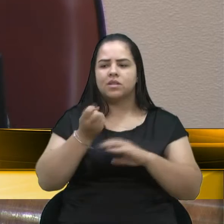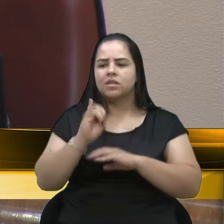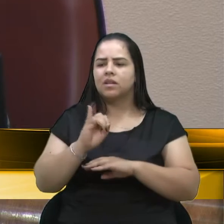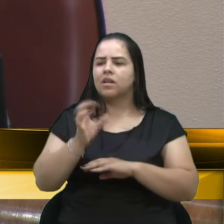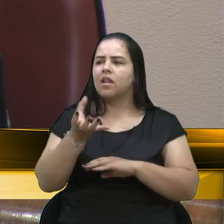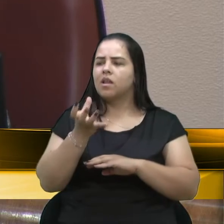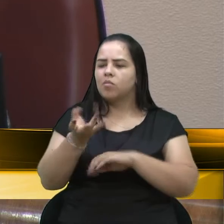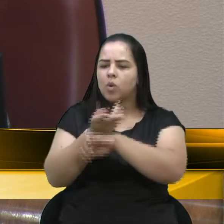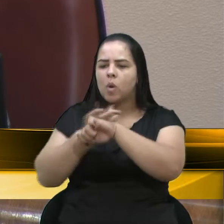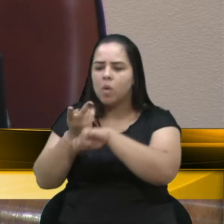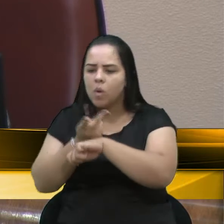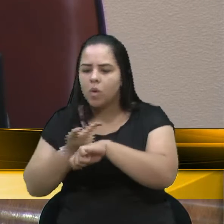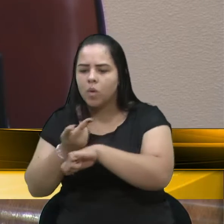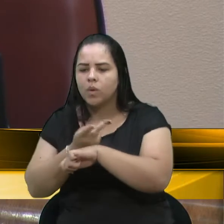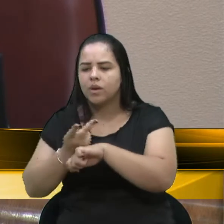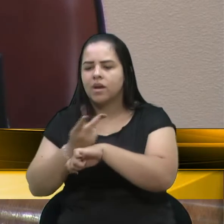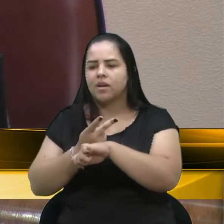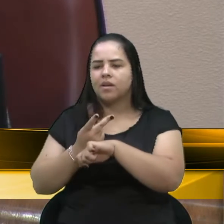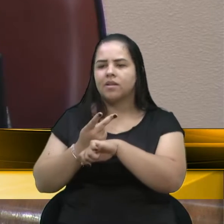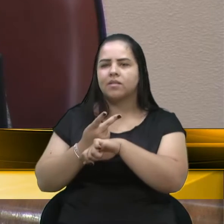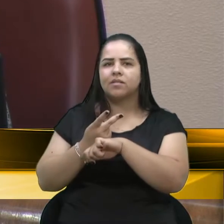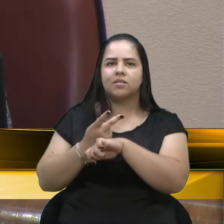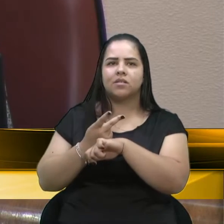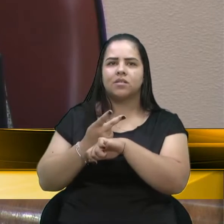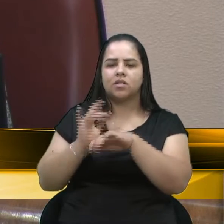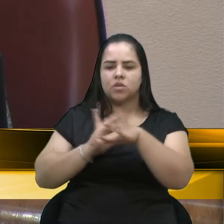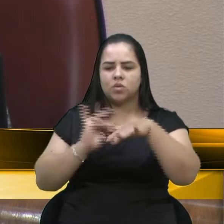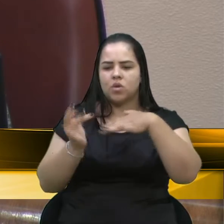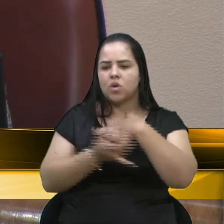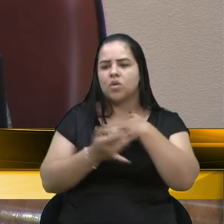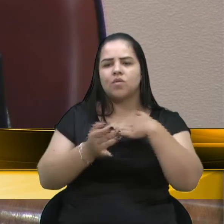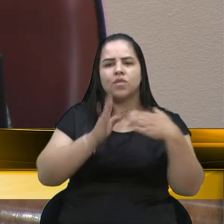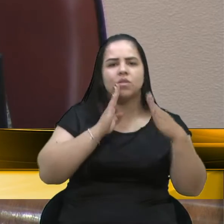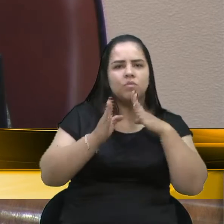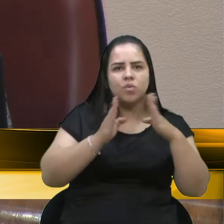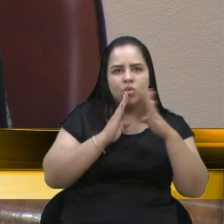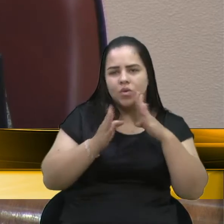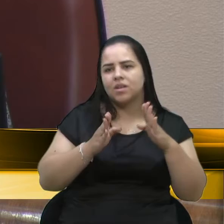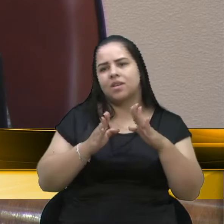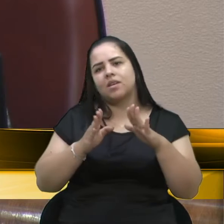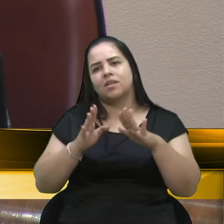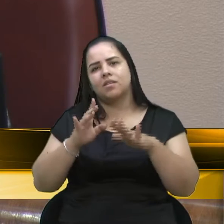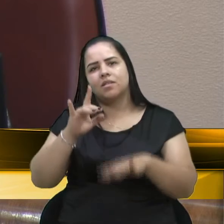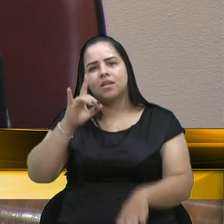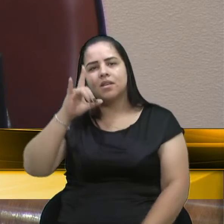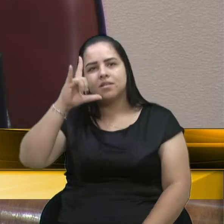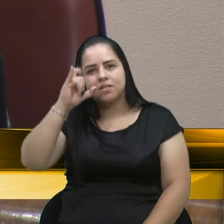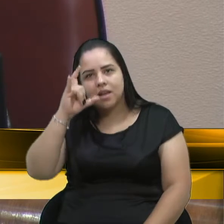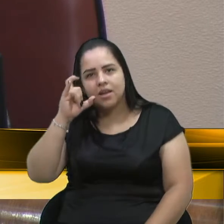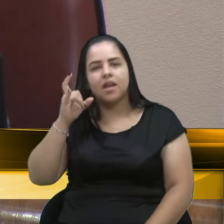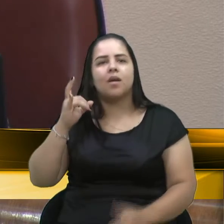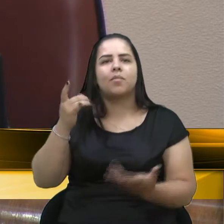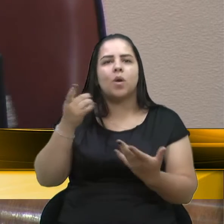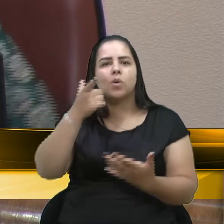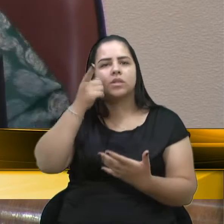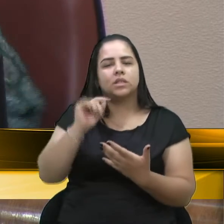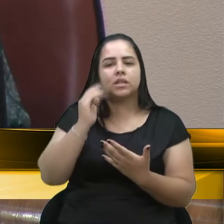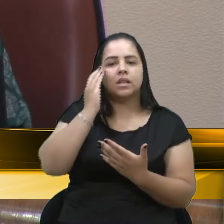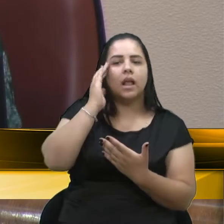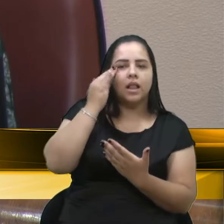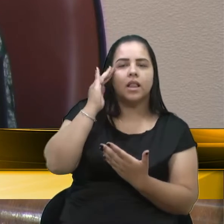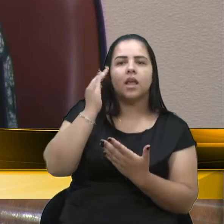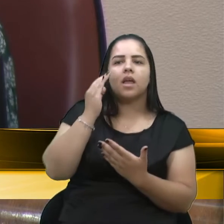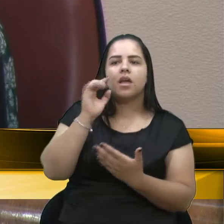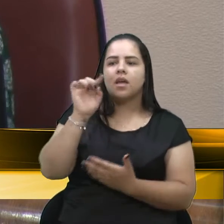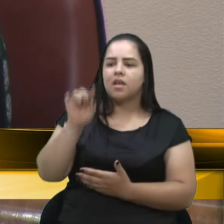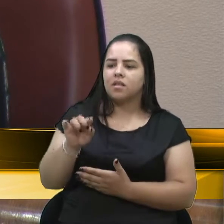sociais, unitea.com.br, ou pelo Facebook, pelo Instagram, para entender um pouco desse atendimento incrível que é realizado hoje em